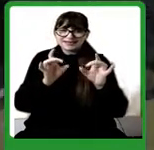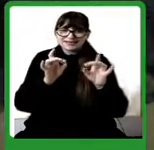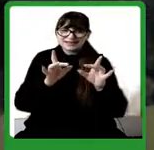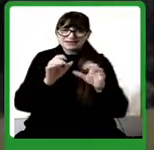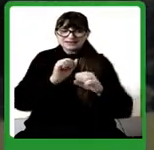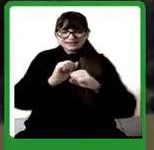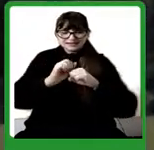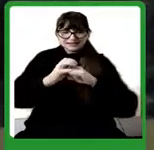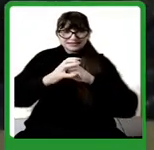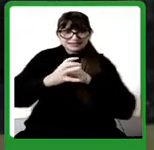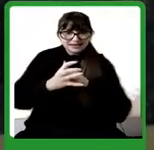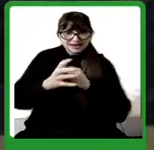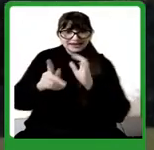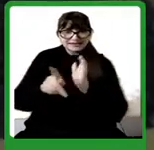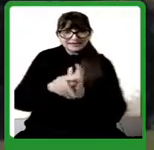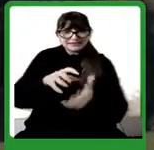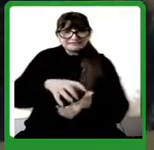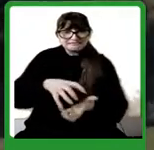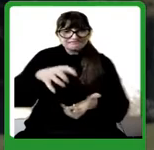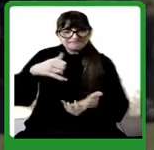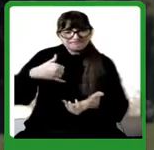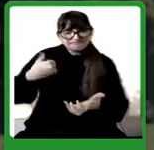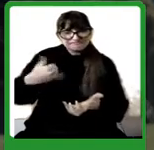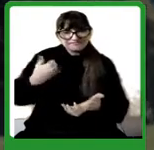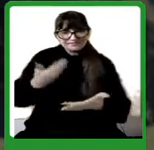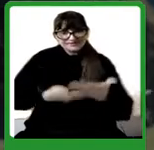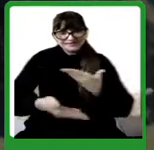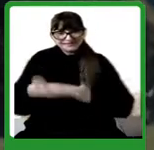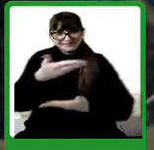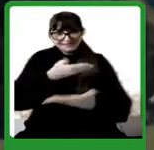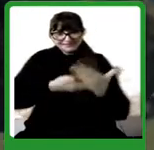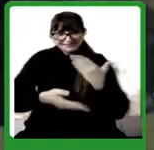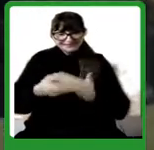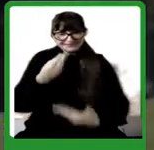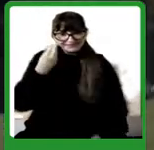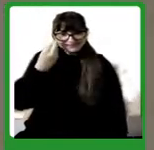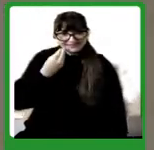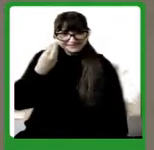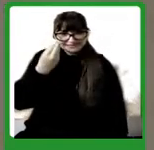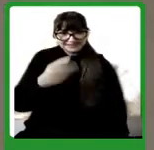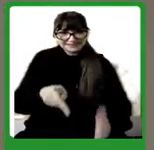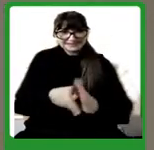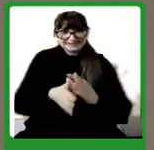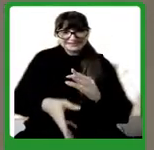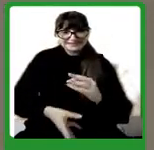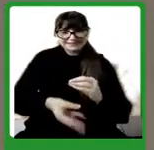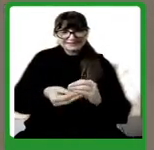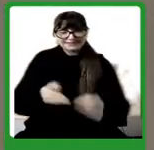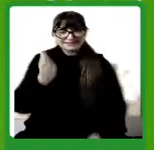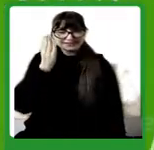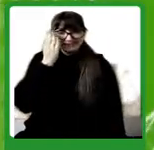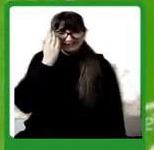Sicredi Longevidade. Compartilhando experiências, alimentando sabedoria.